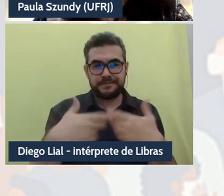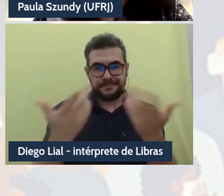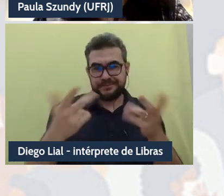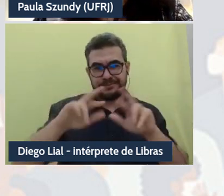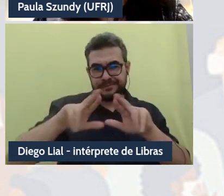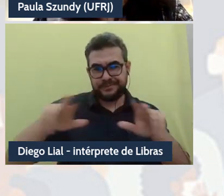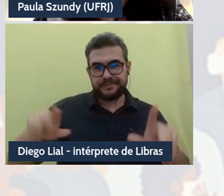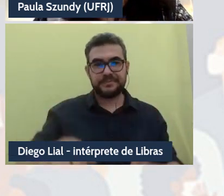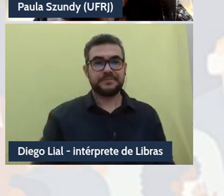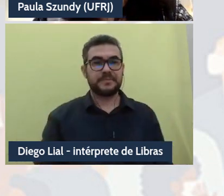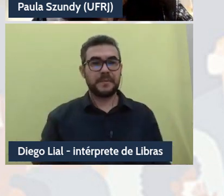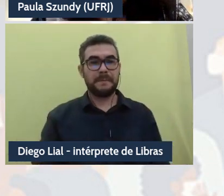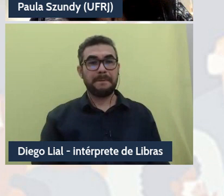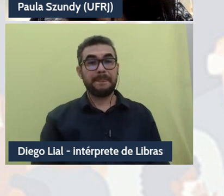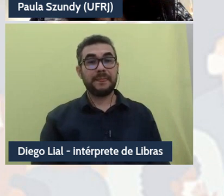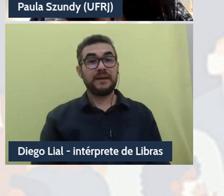né?